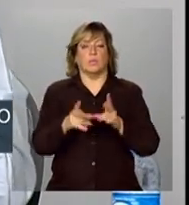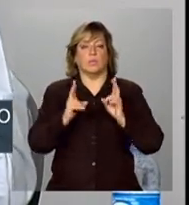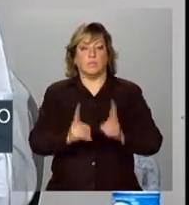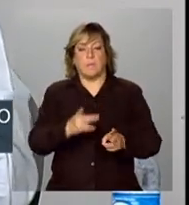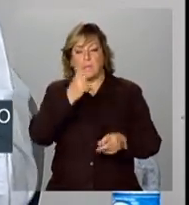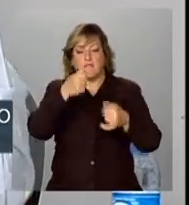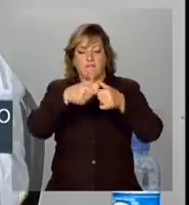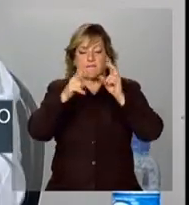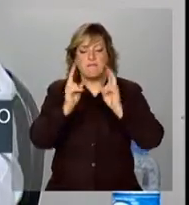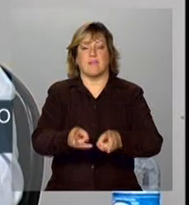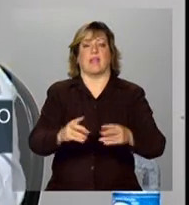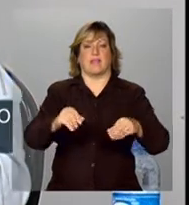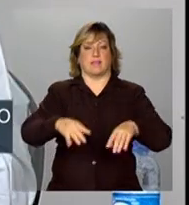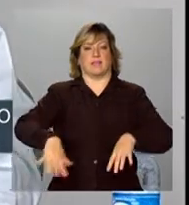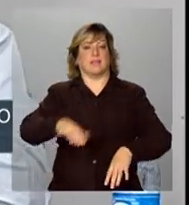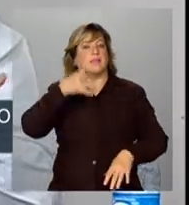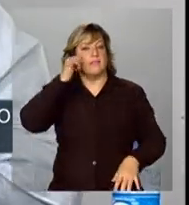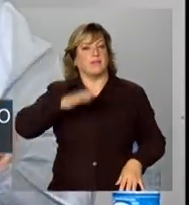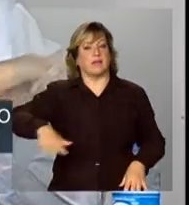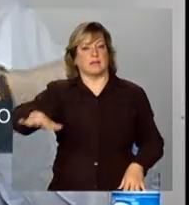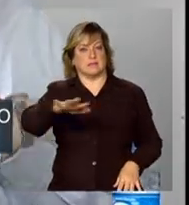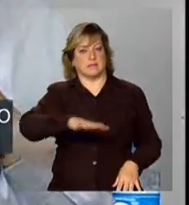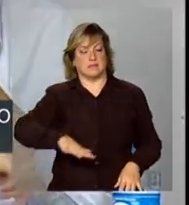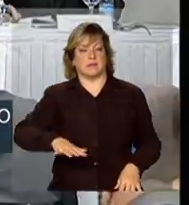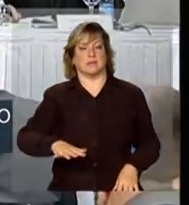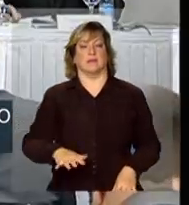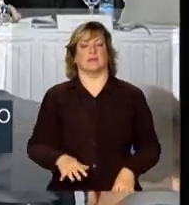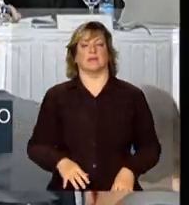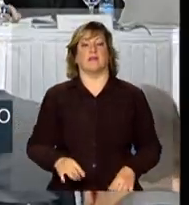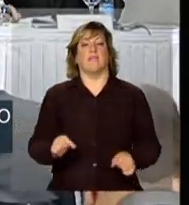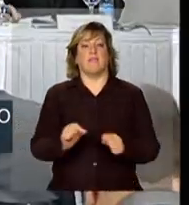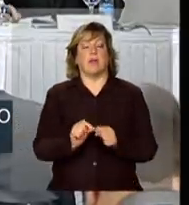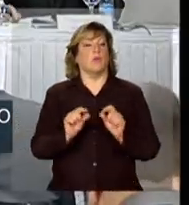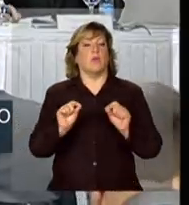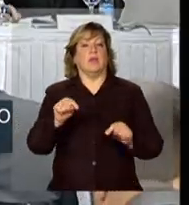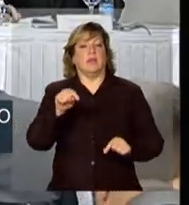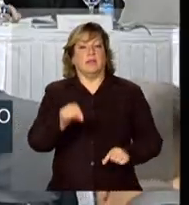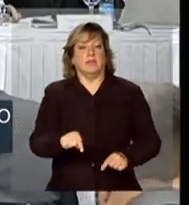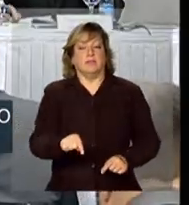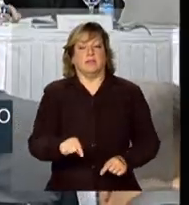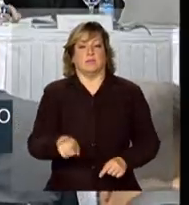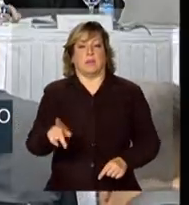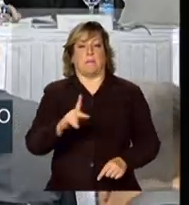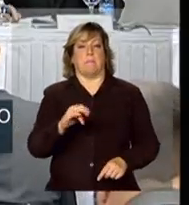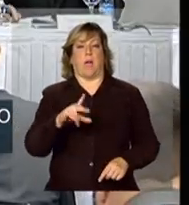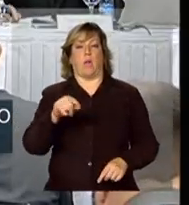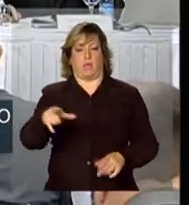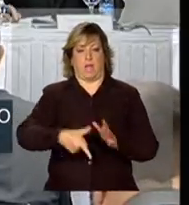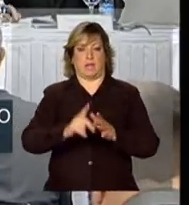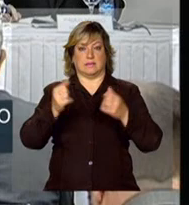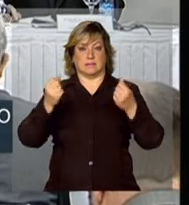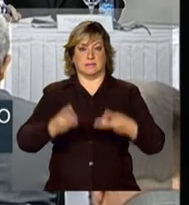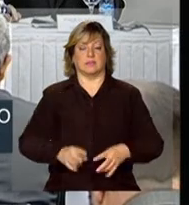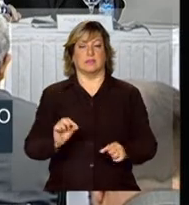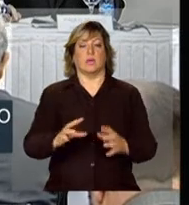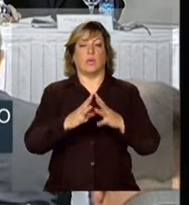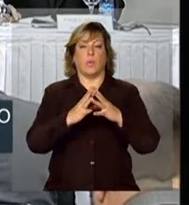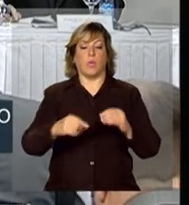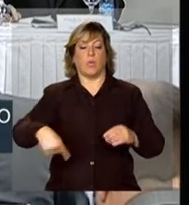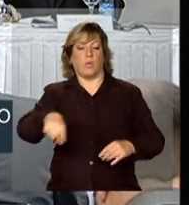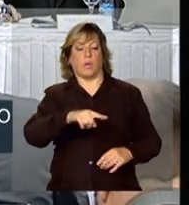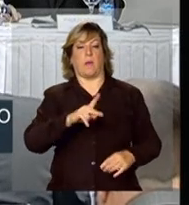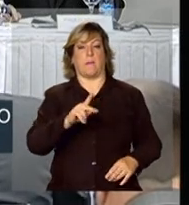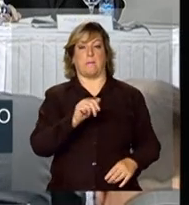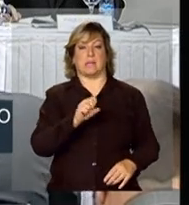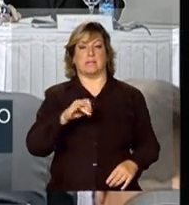sua propriedade, e fazendo com que isso que você disse, o Paulo Adário, resolver os passivos, mas também